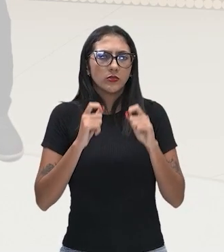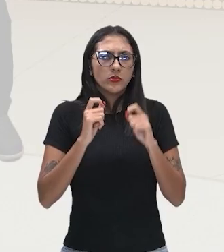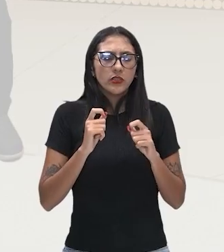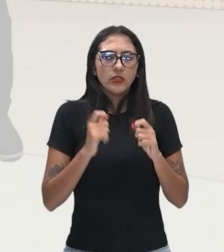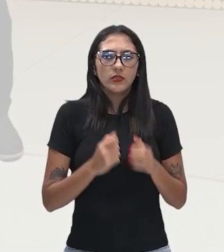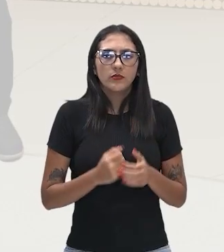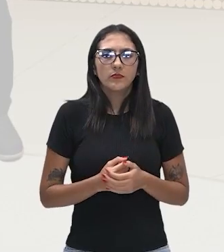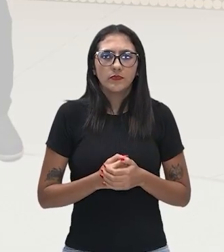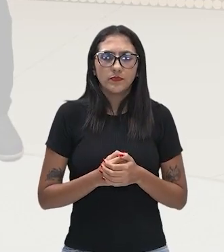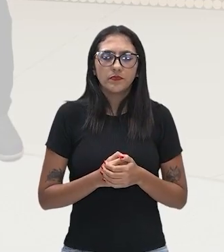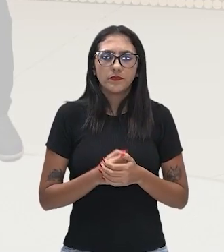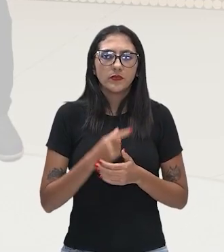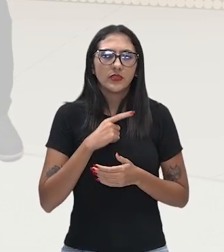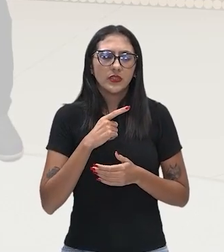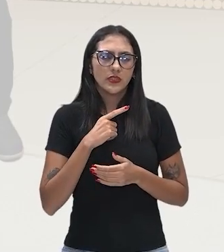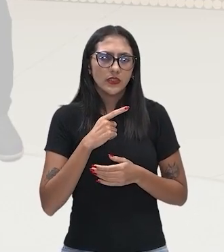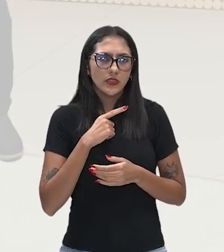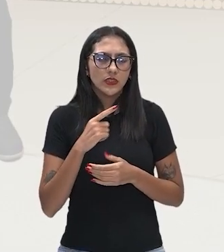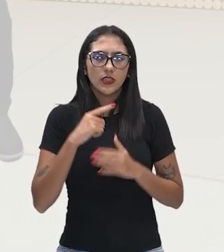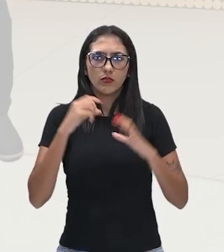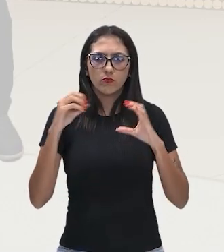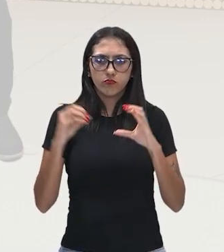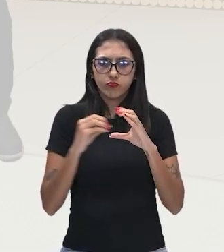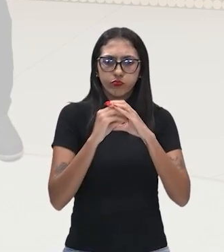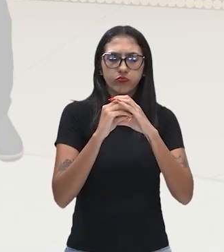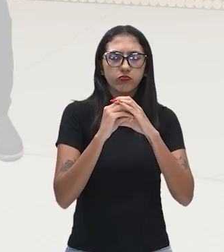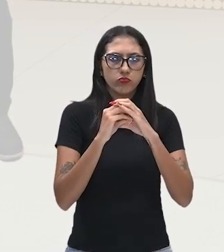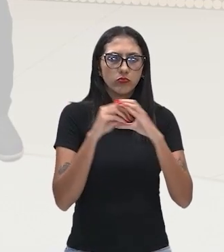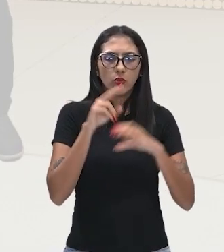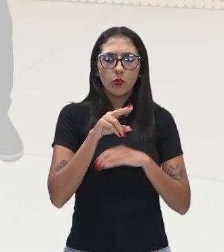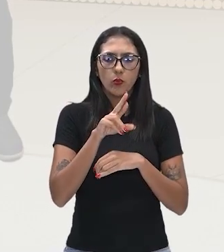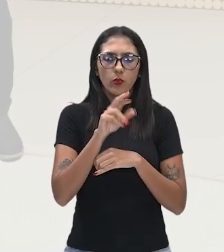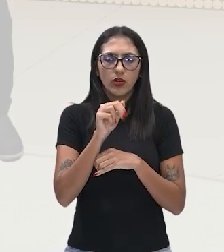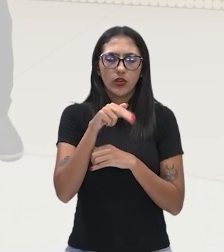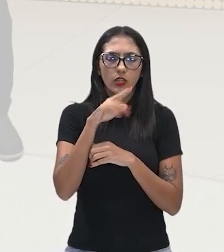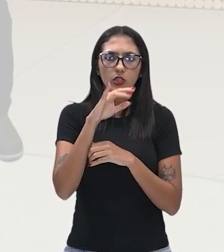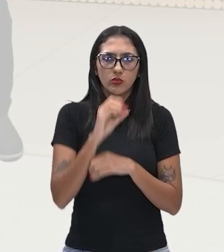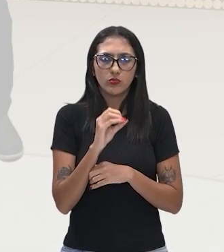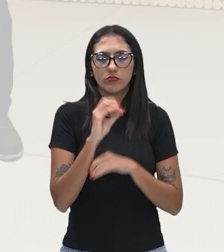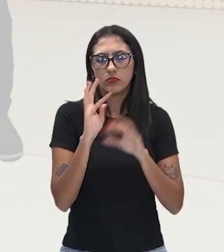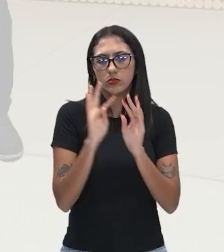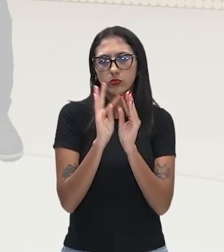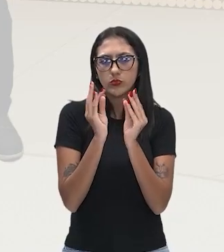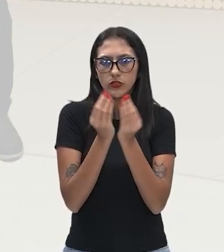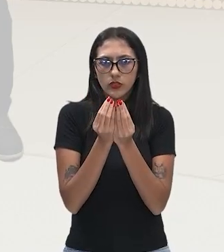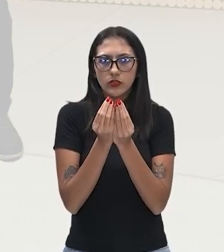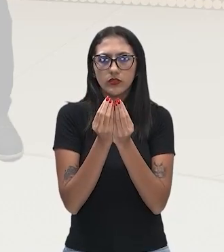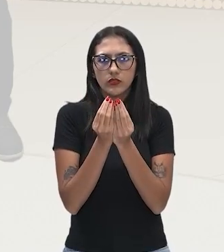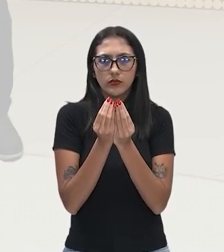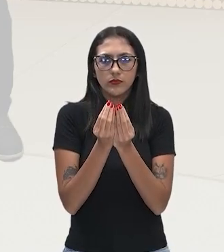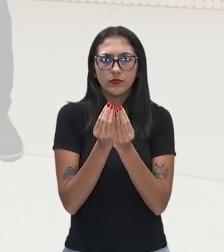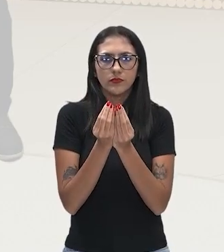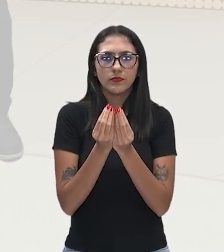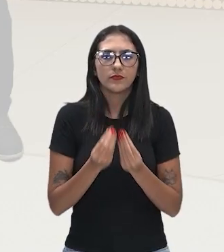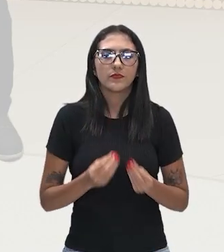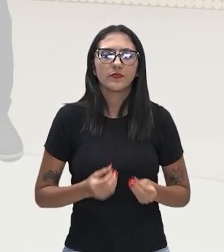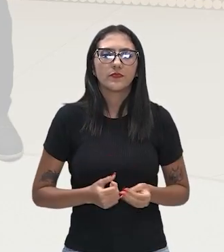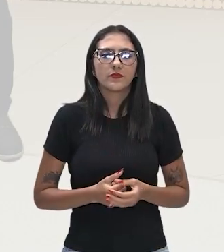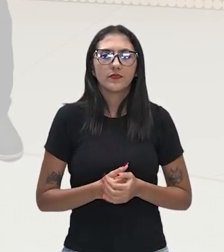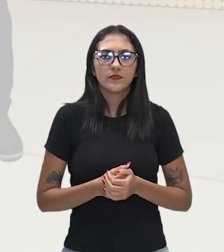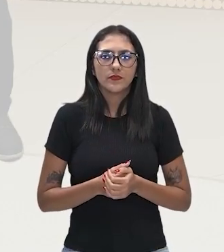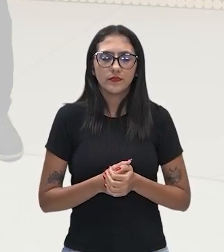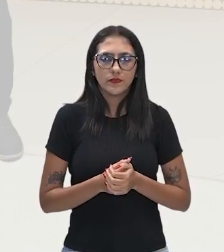gente tem os núcleos de urânio, tá, pessoal? Nesses núcleos de urânio aí, a gente vai ter